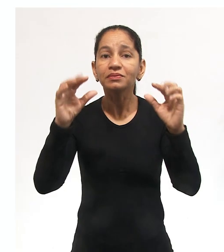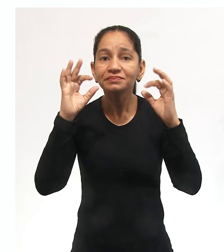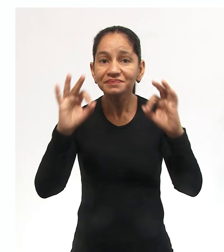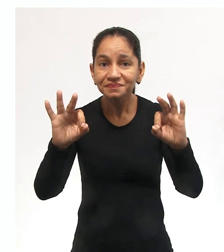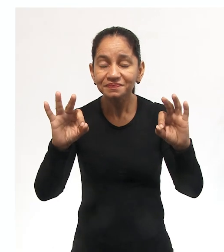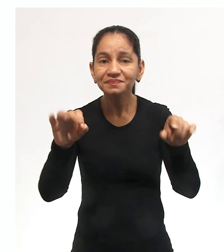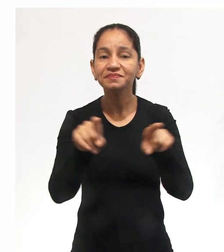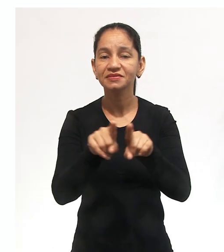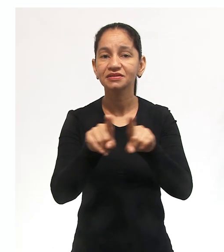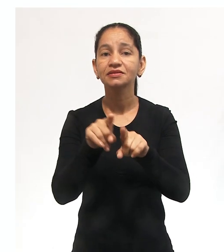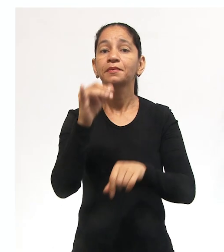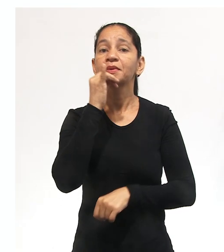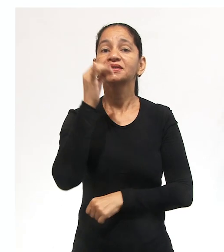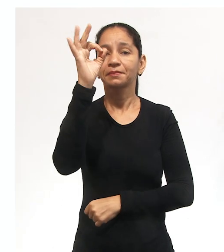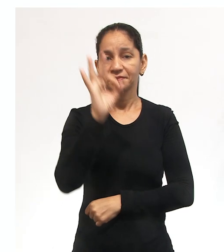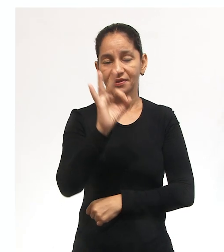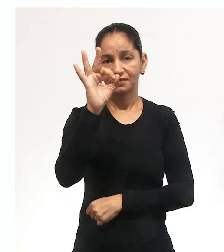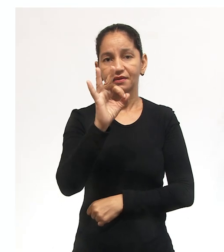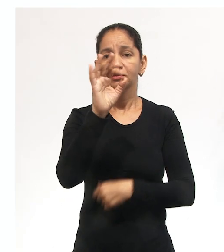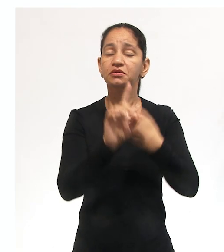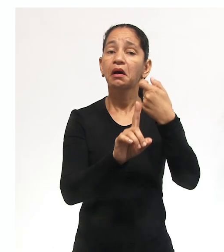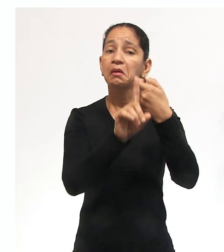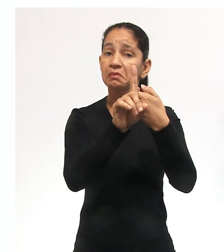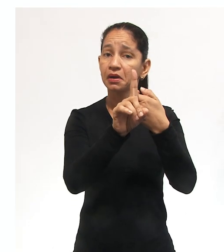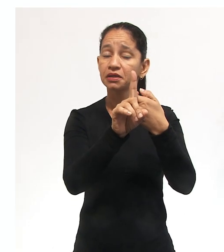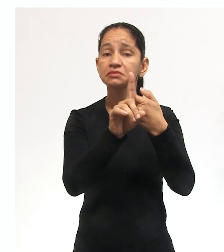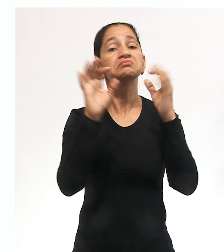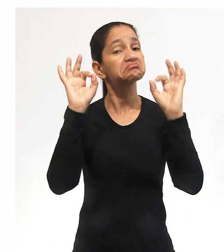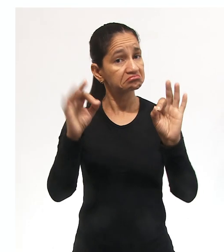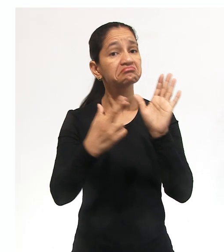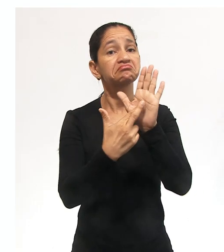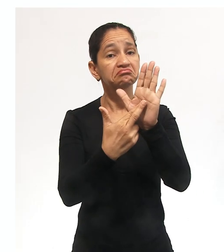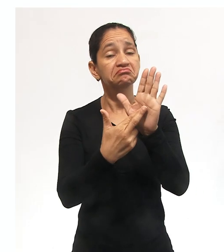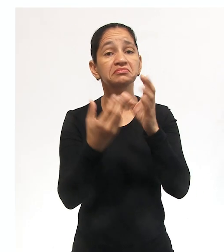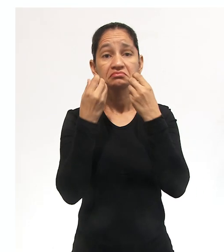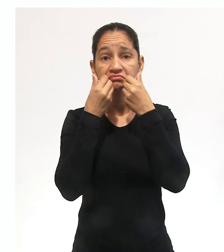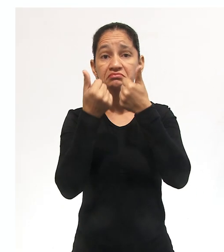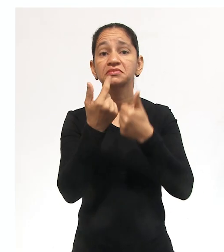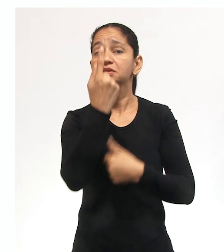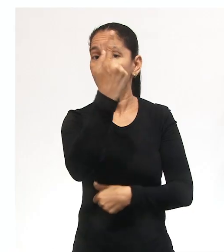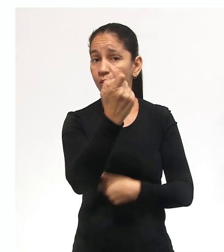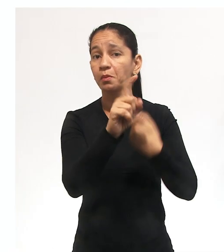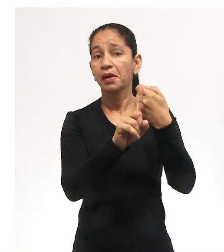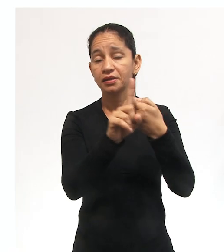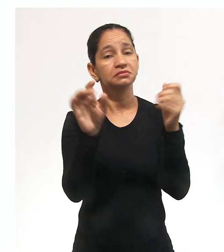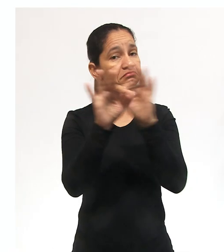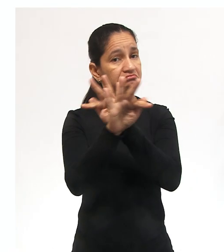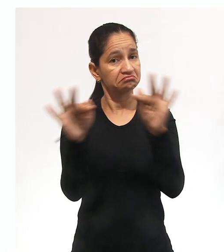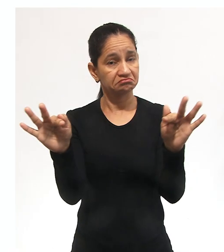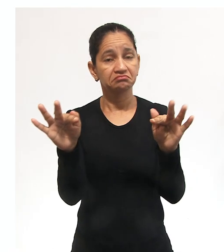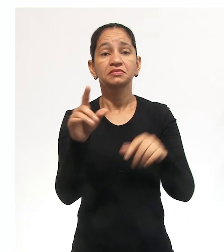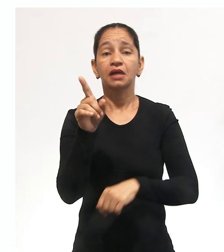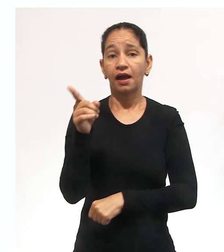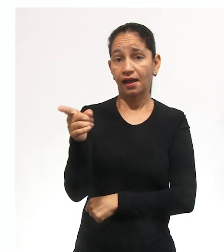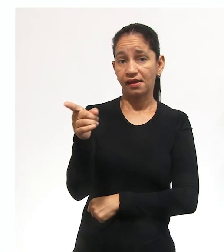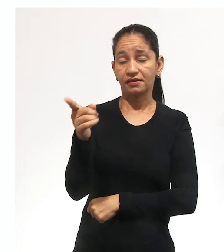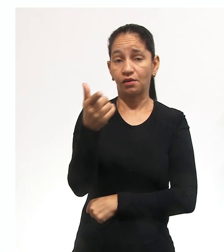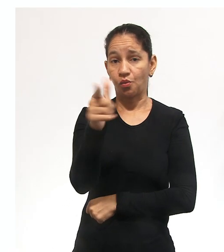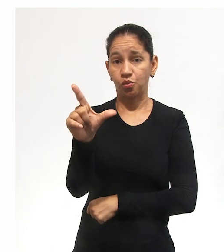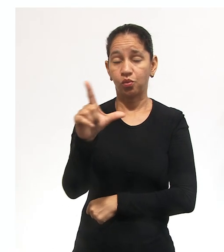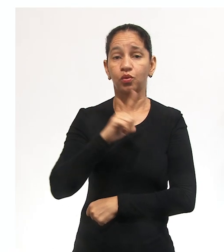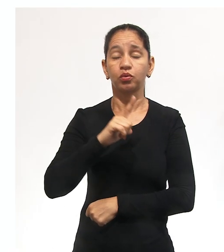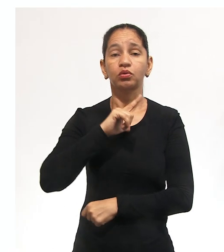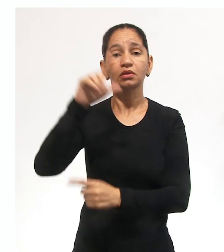Então, aqui, a minha taxa está ao mês. Então, ela está representando um mês. Quando eu for fazer